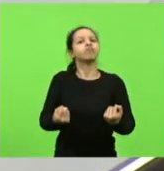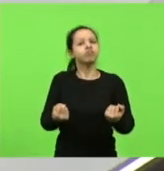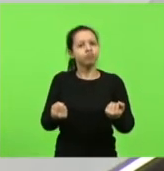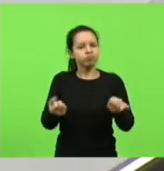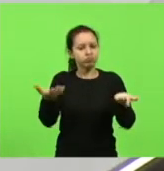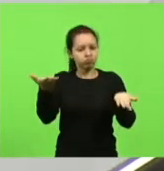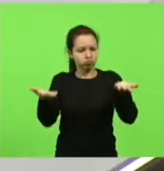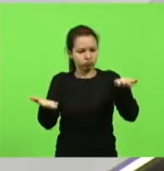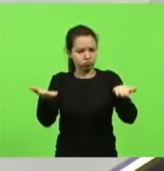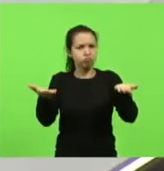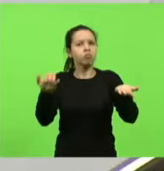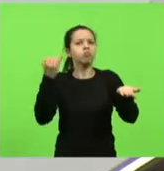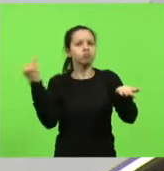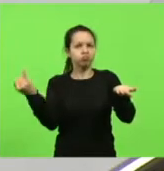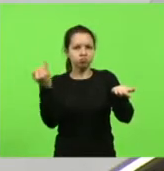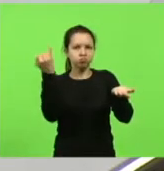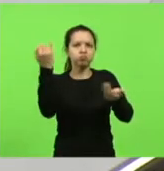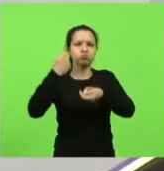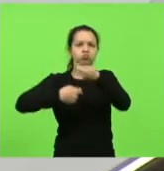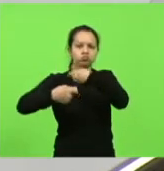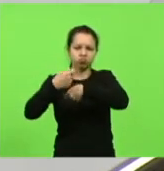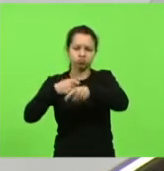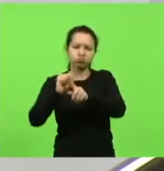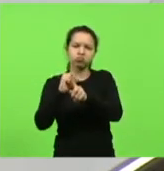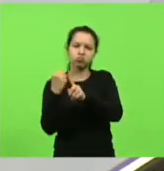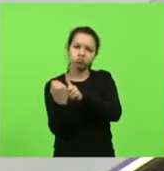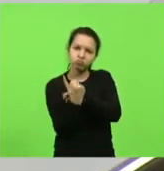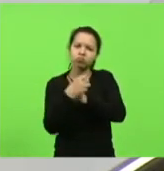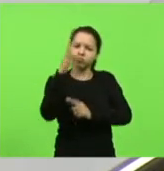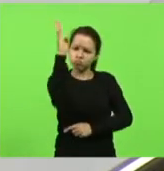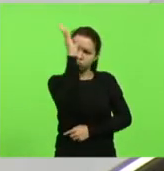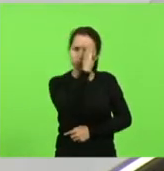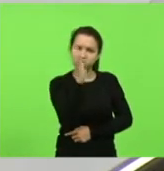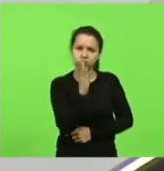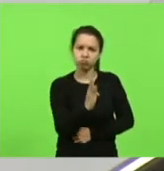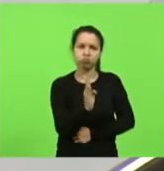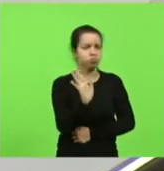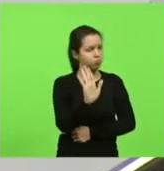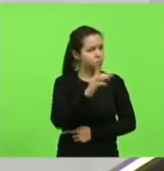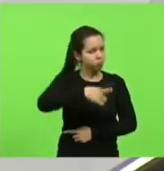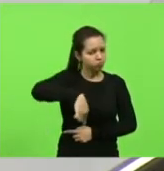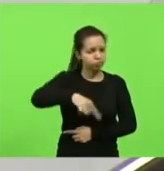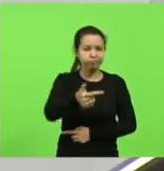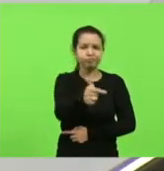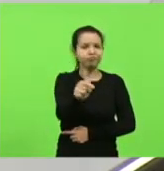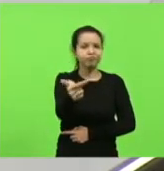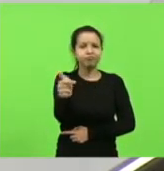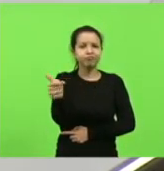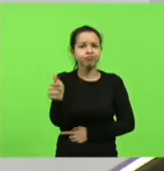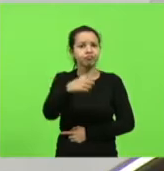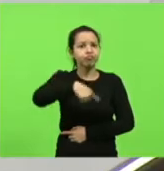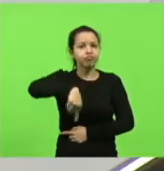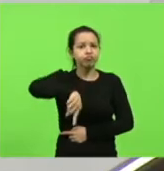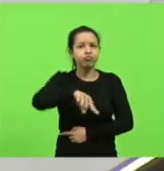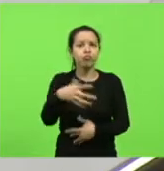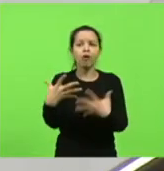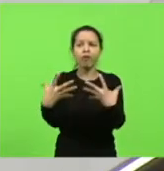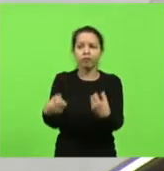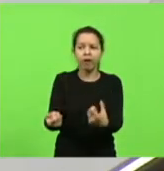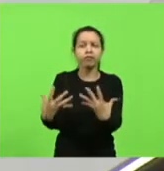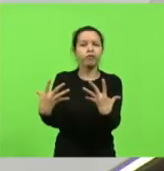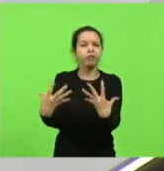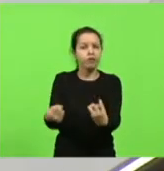importância econômica e social no Brasil. Mas nós não temos. Nós permitimos